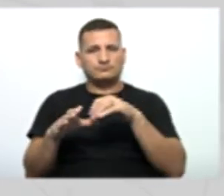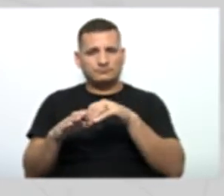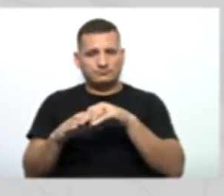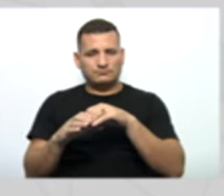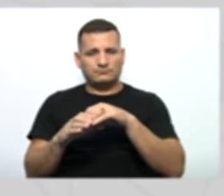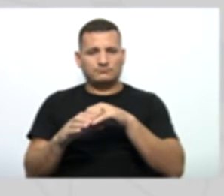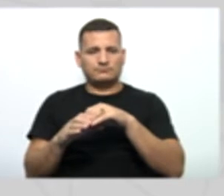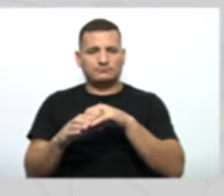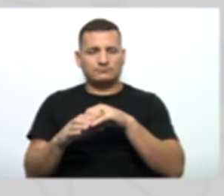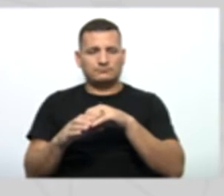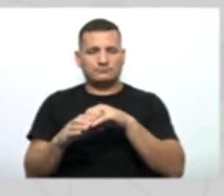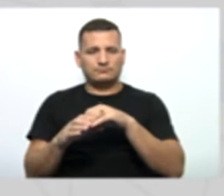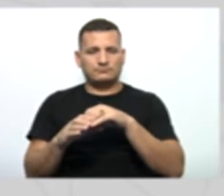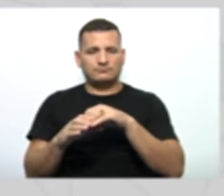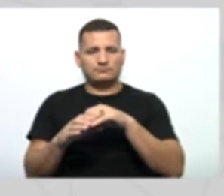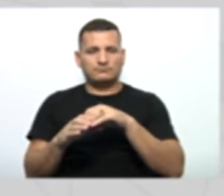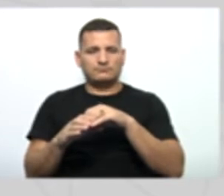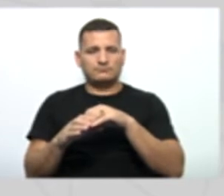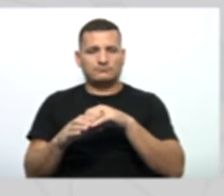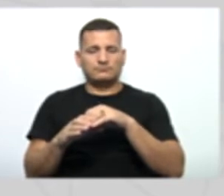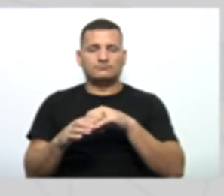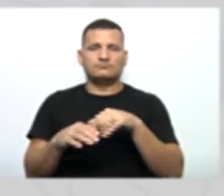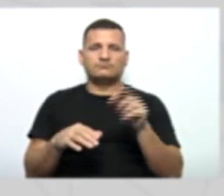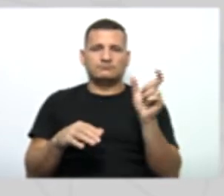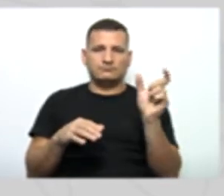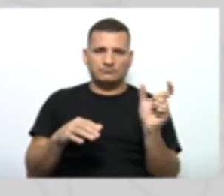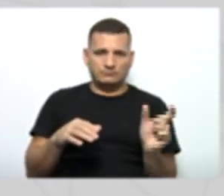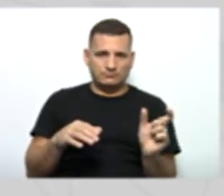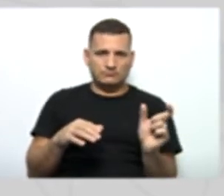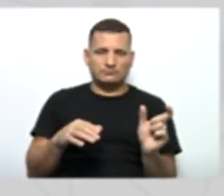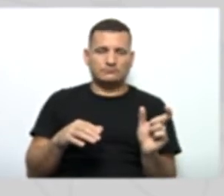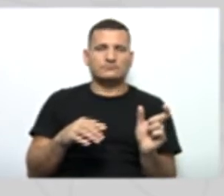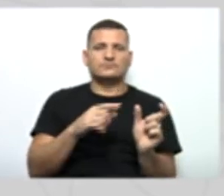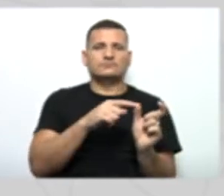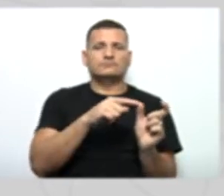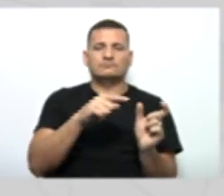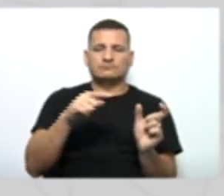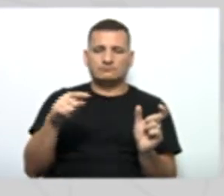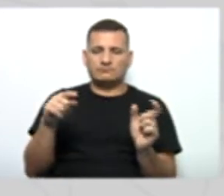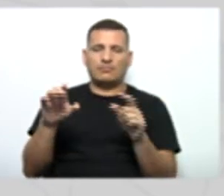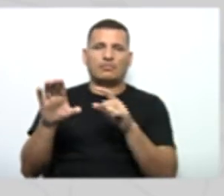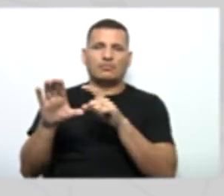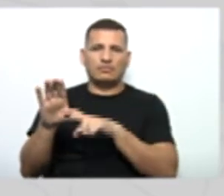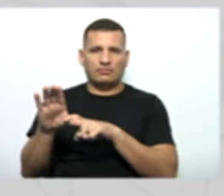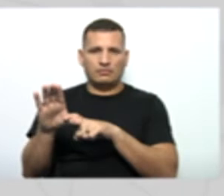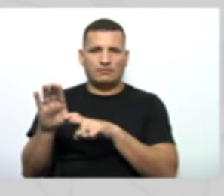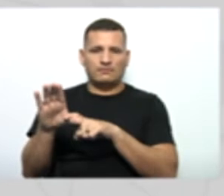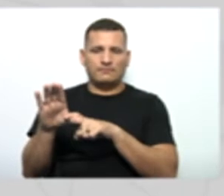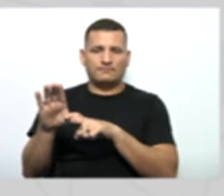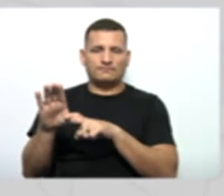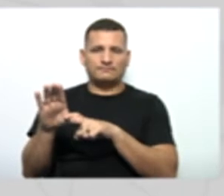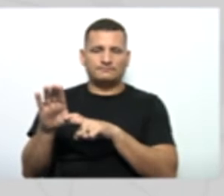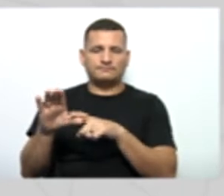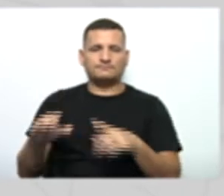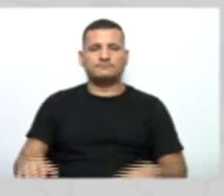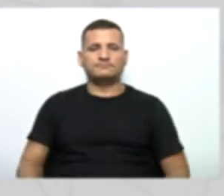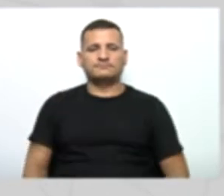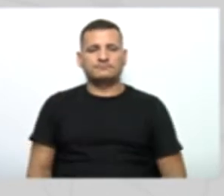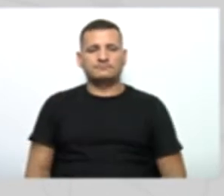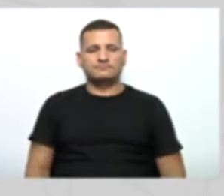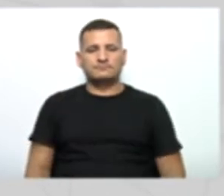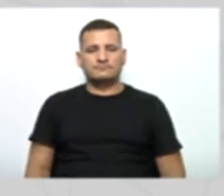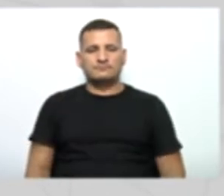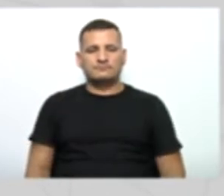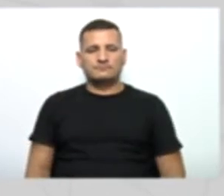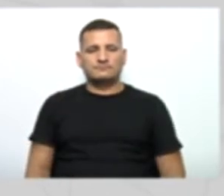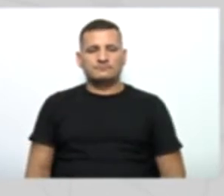uma classe é totalmente dependente da outra. Vejam bem aqui, ó. Ó, para